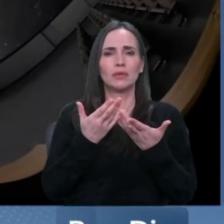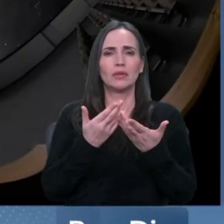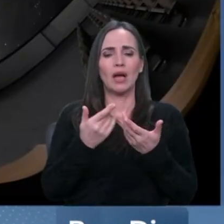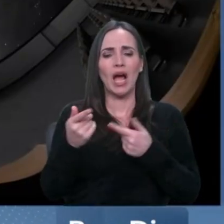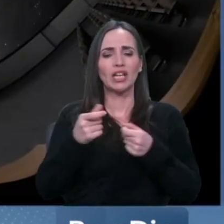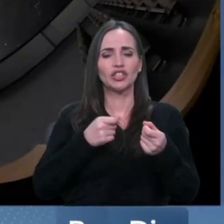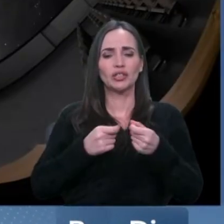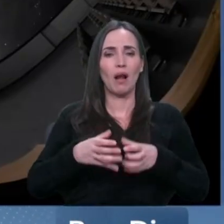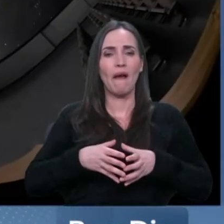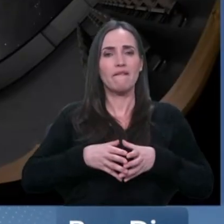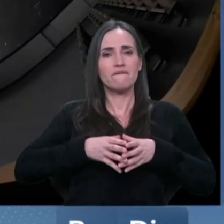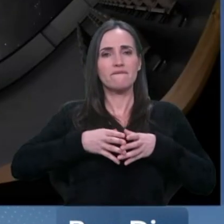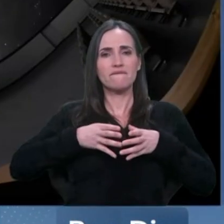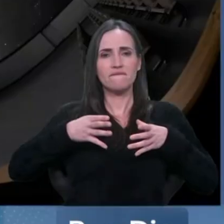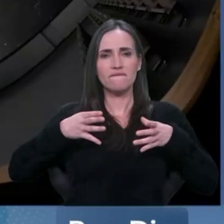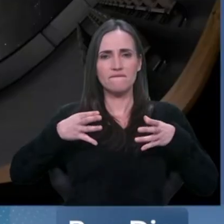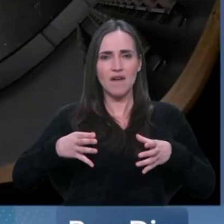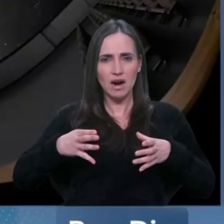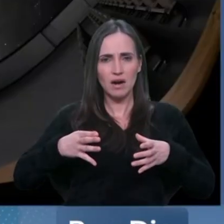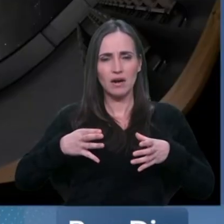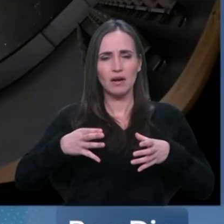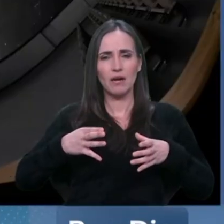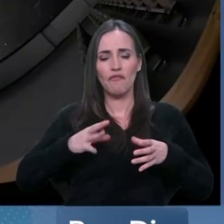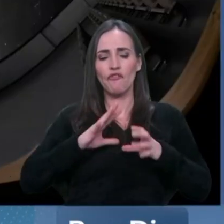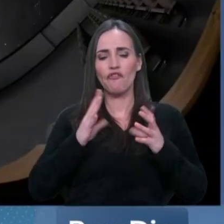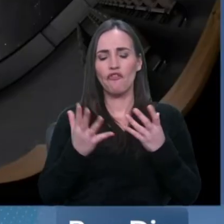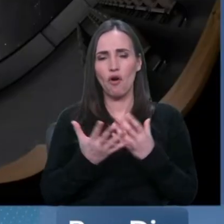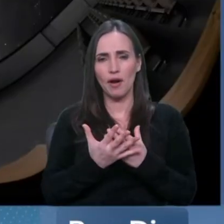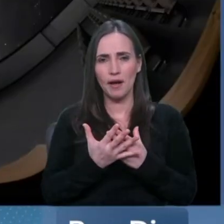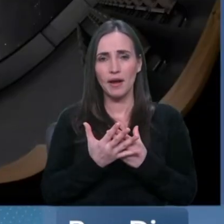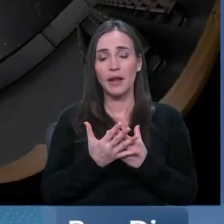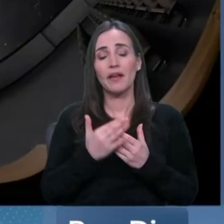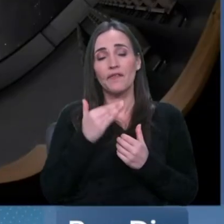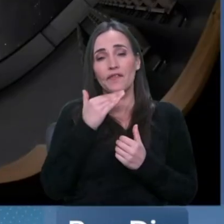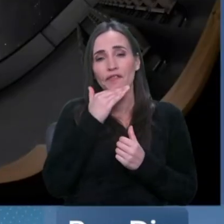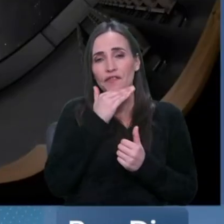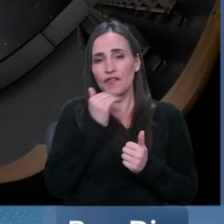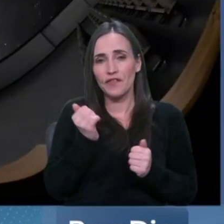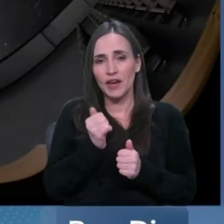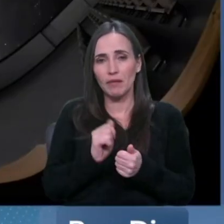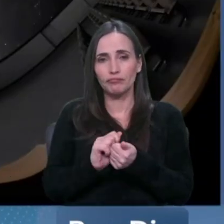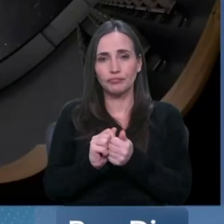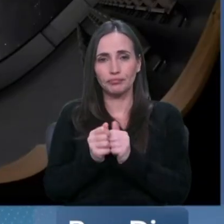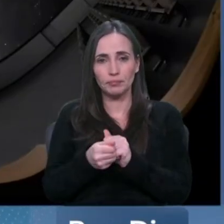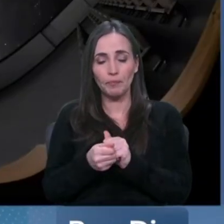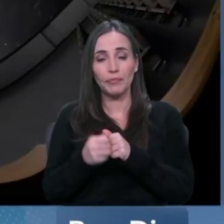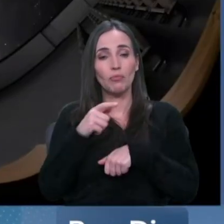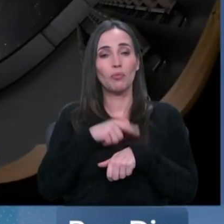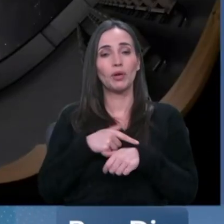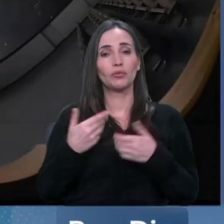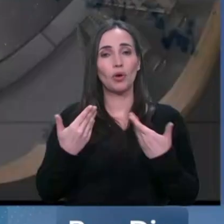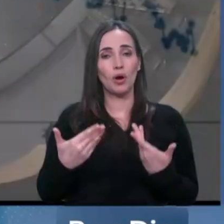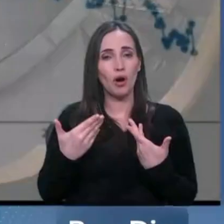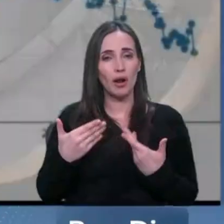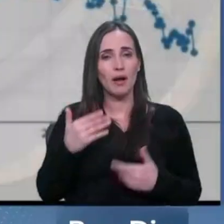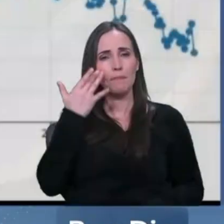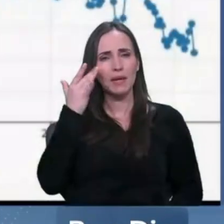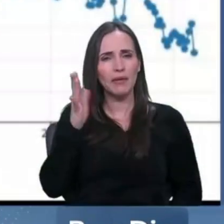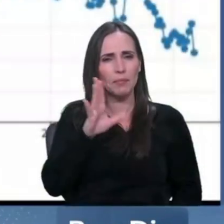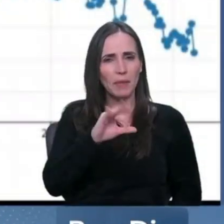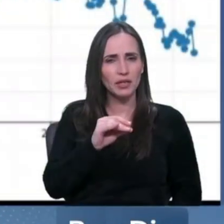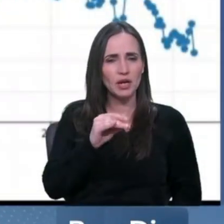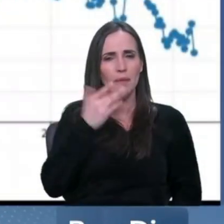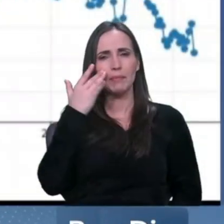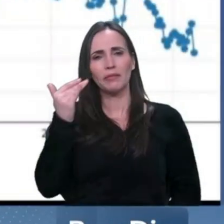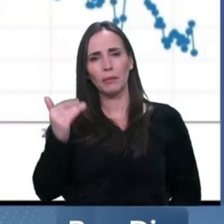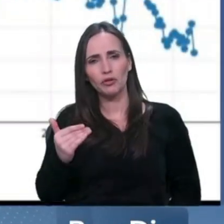aumente o seu tamanho, sobretudo nas suas camadas exteriores, e arrefece. Neste período, ela torna-se mais brilhante, menos brilhante,